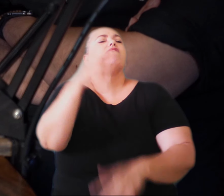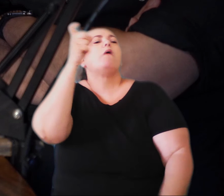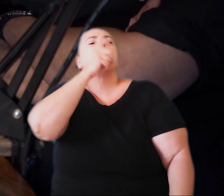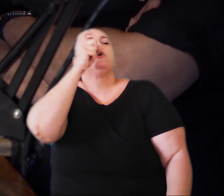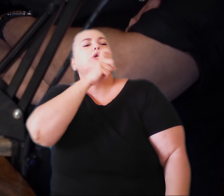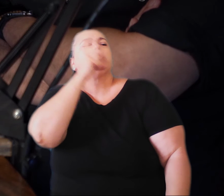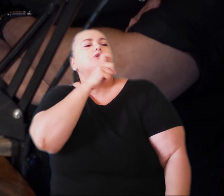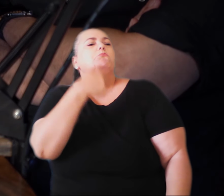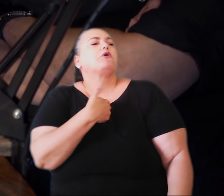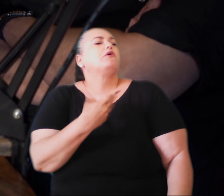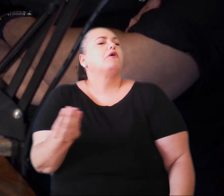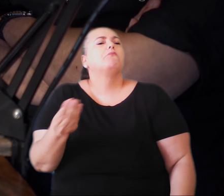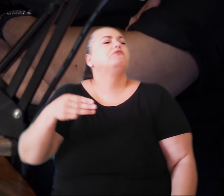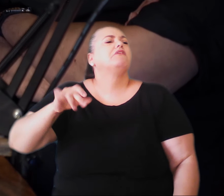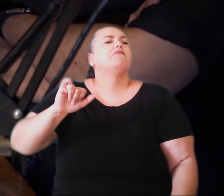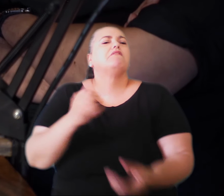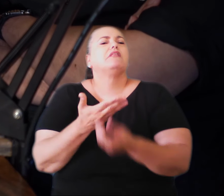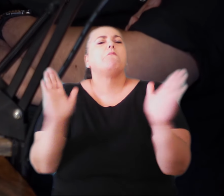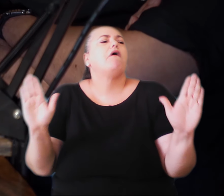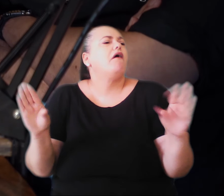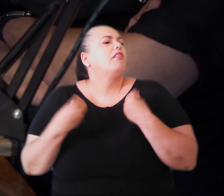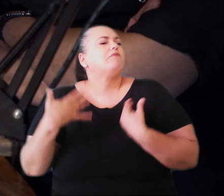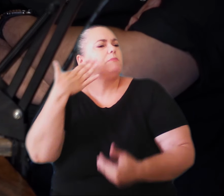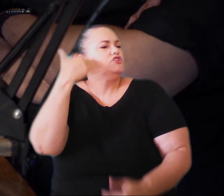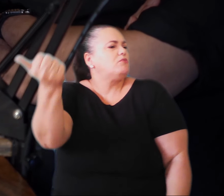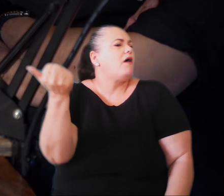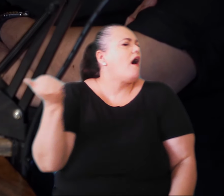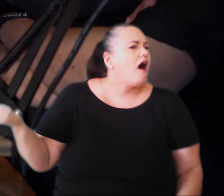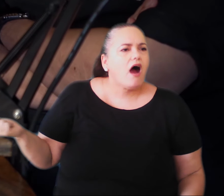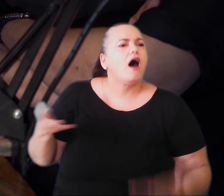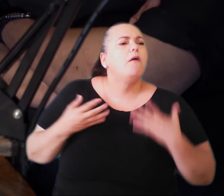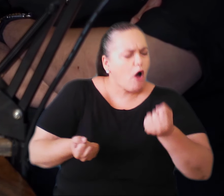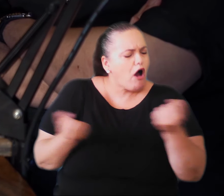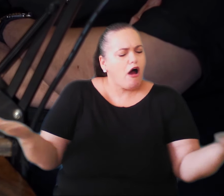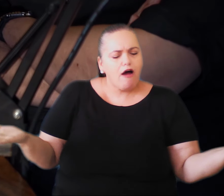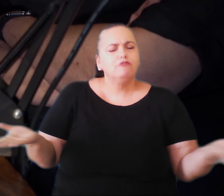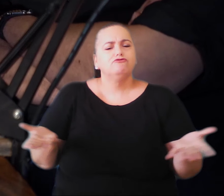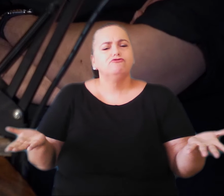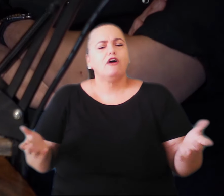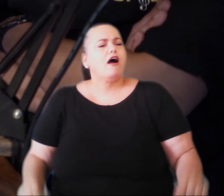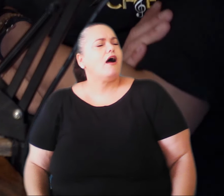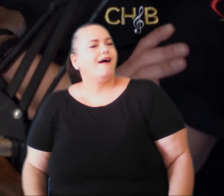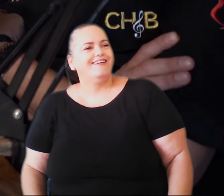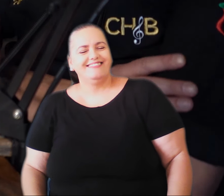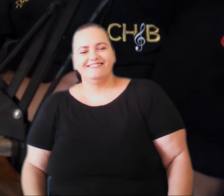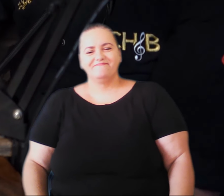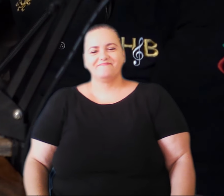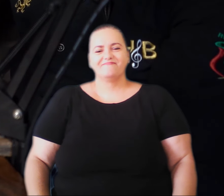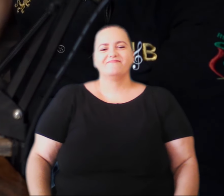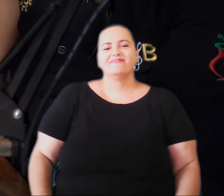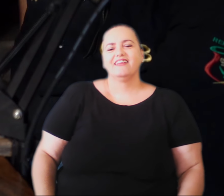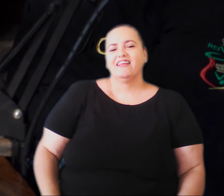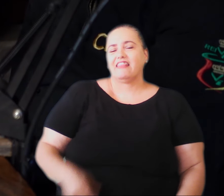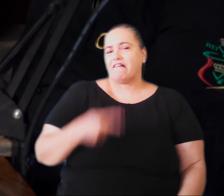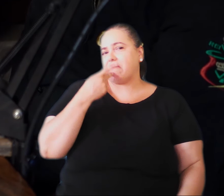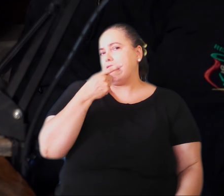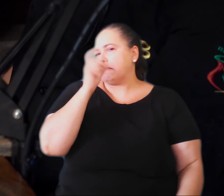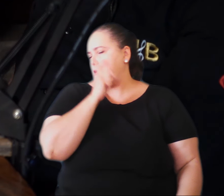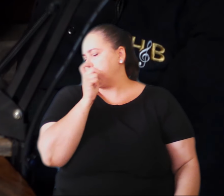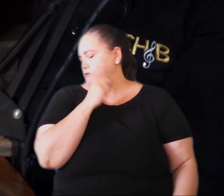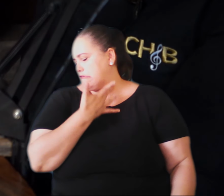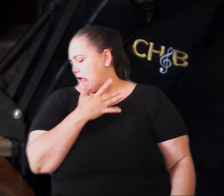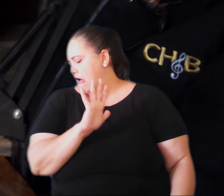os mirins têm um monte de data aberta, vocês querem contratar, vocês podem falar que nós temos um monte de data aberta aí. Esse negócio de dizer que está com a agenda cheia, eu acho que é um